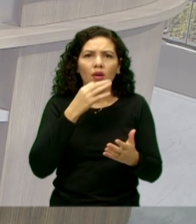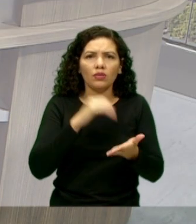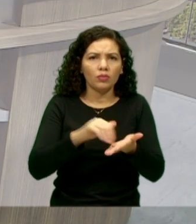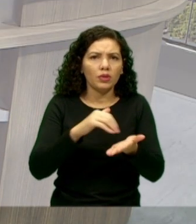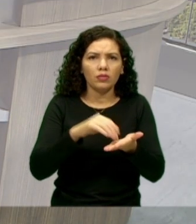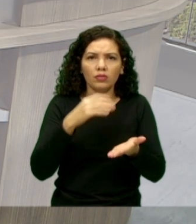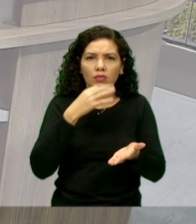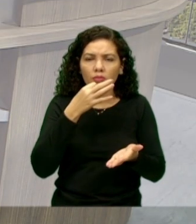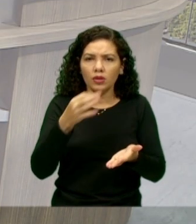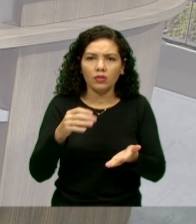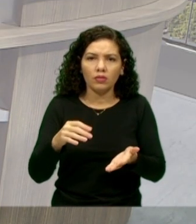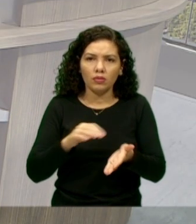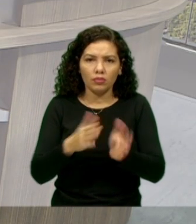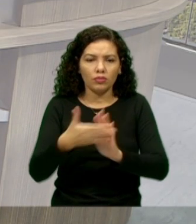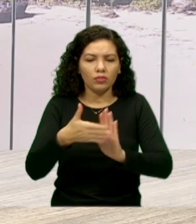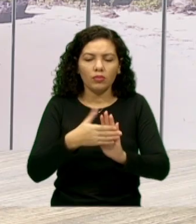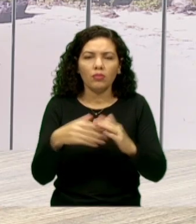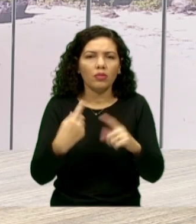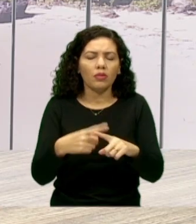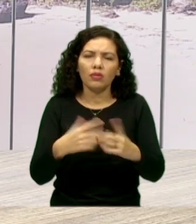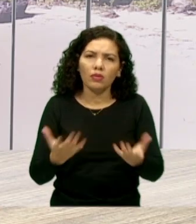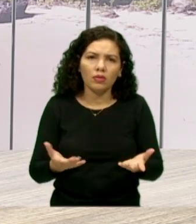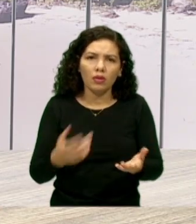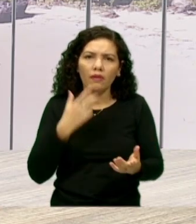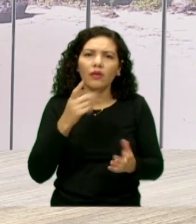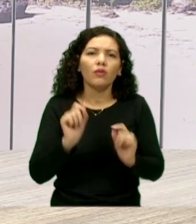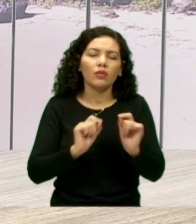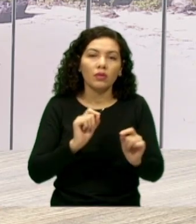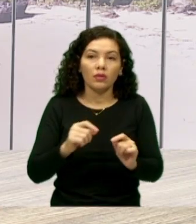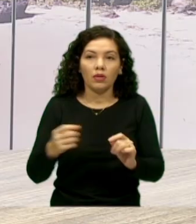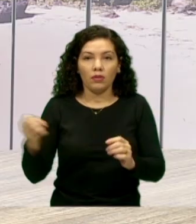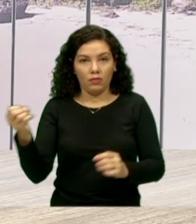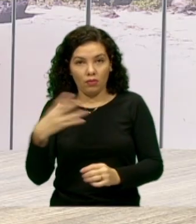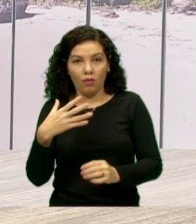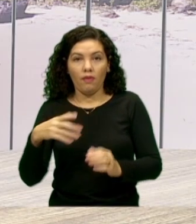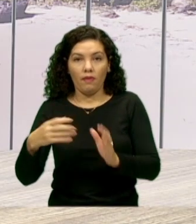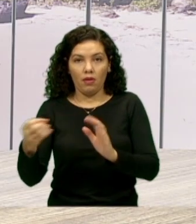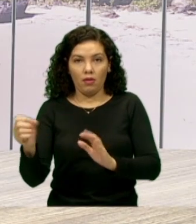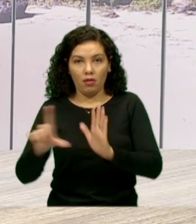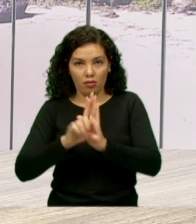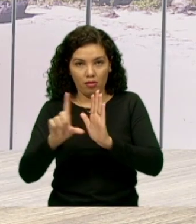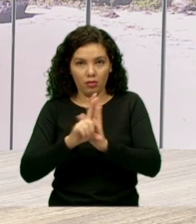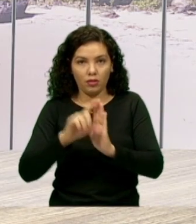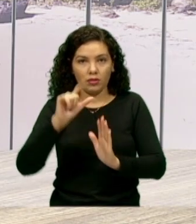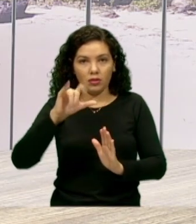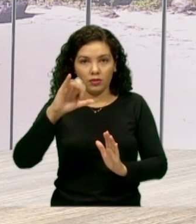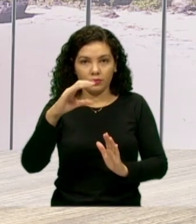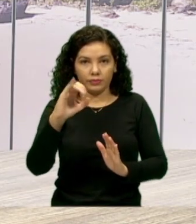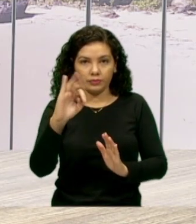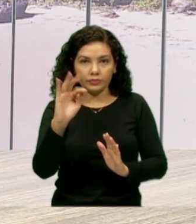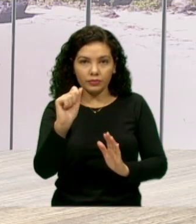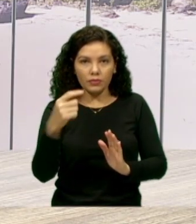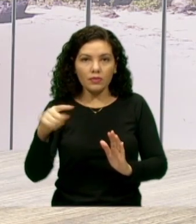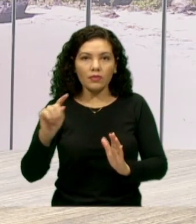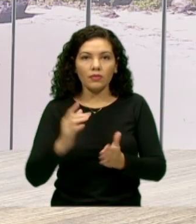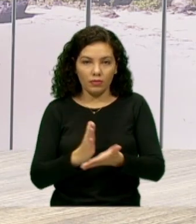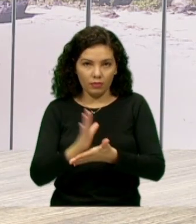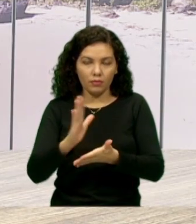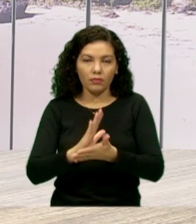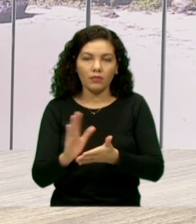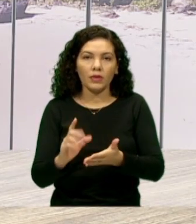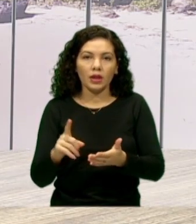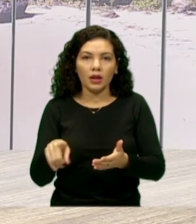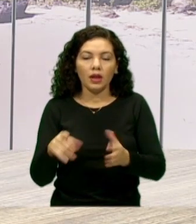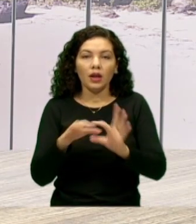essa proposta para vocês? É que a nova lei de licitações, que está em vigor, ela permite